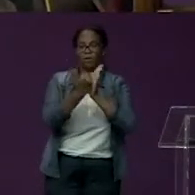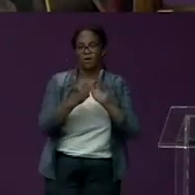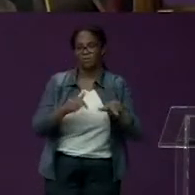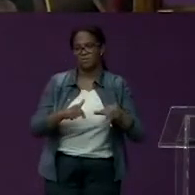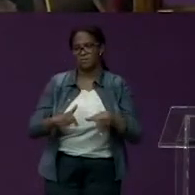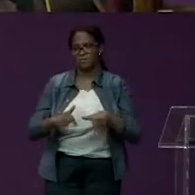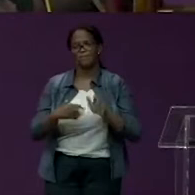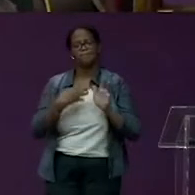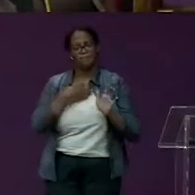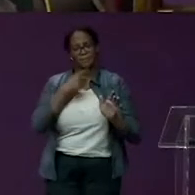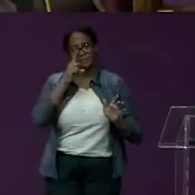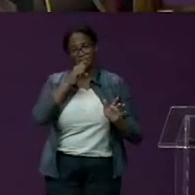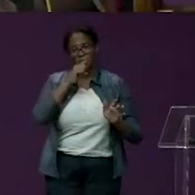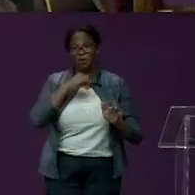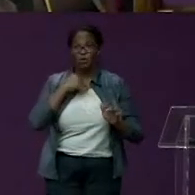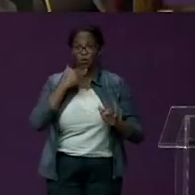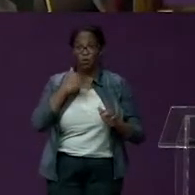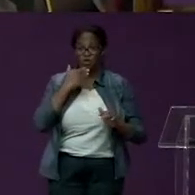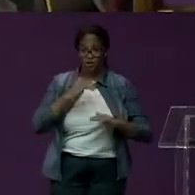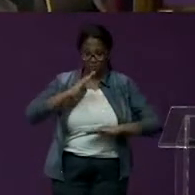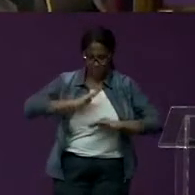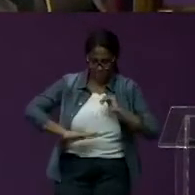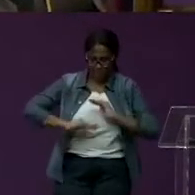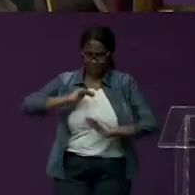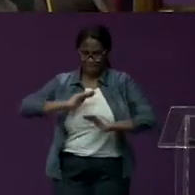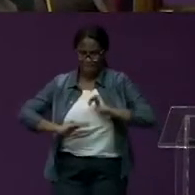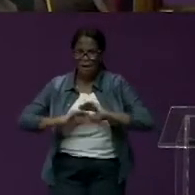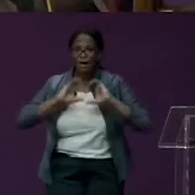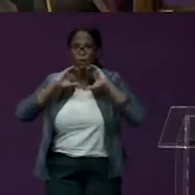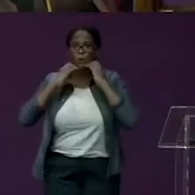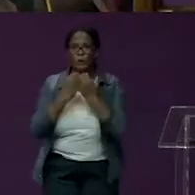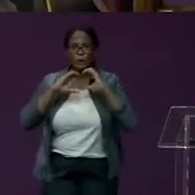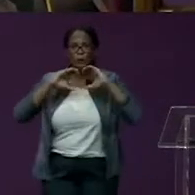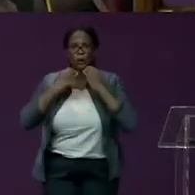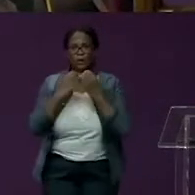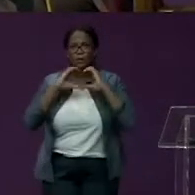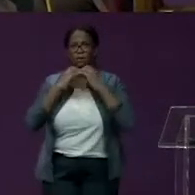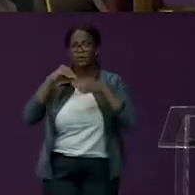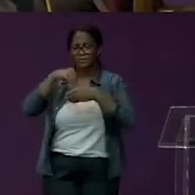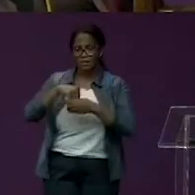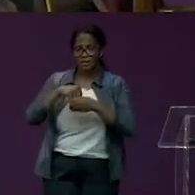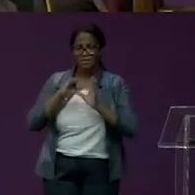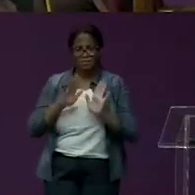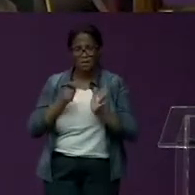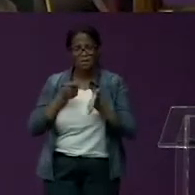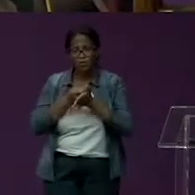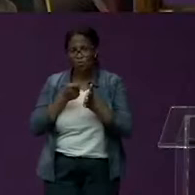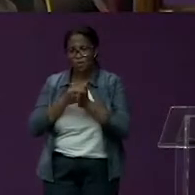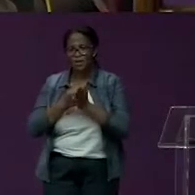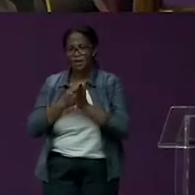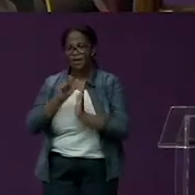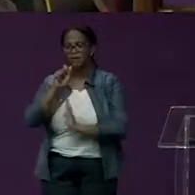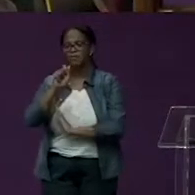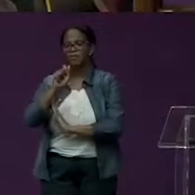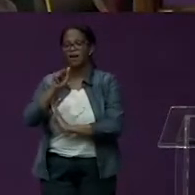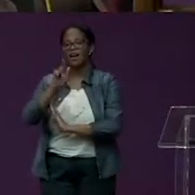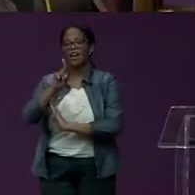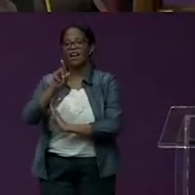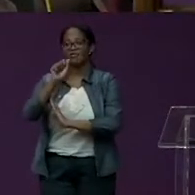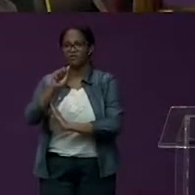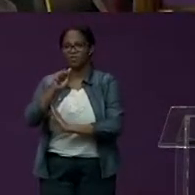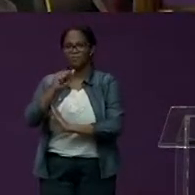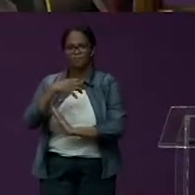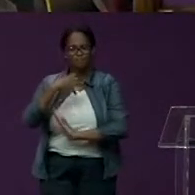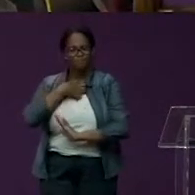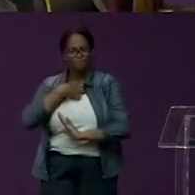estar na prática o tempo todo em congresso interno, mas a gente tem que manter um pouco a agenda, o espírito,